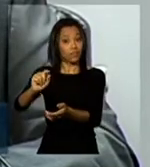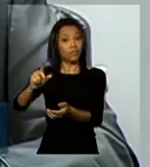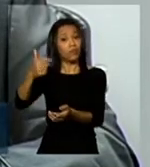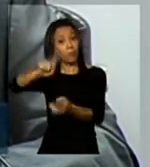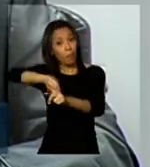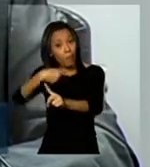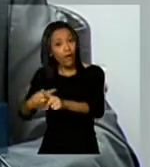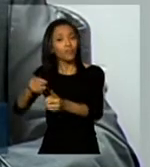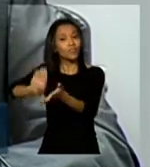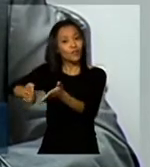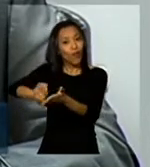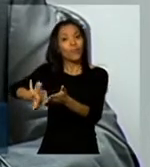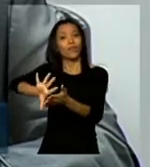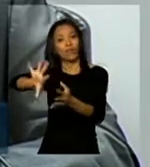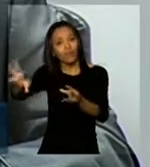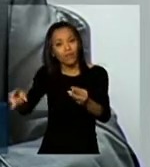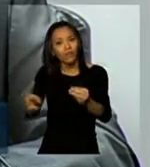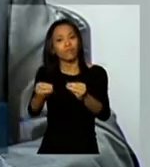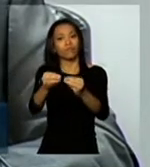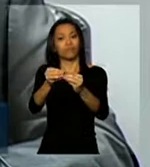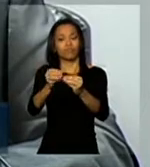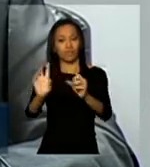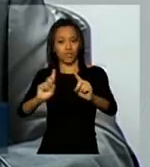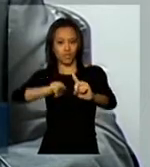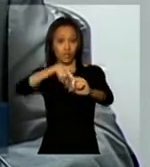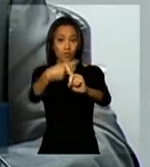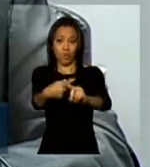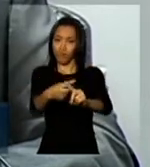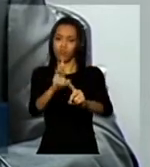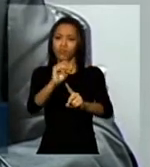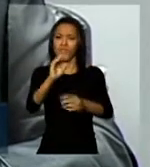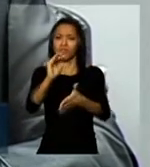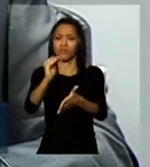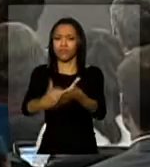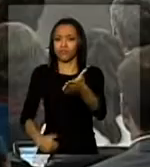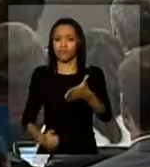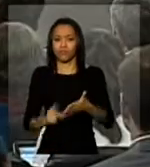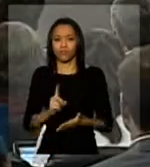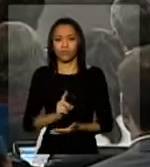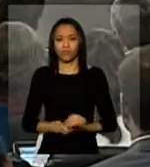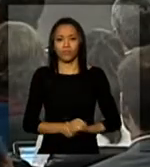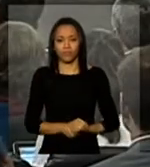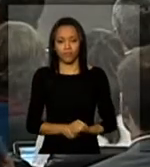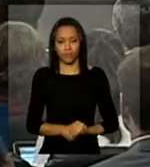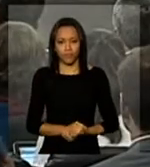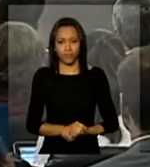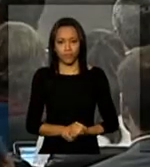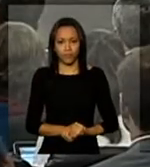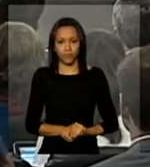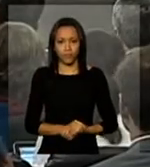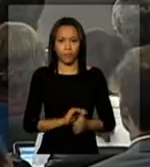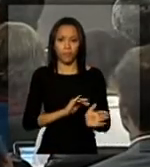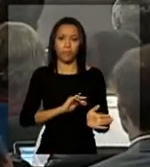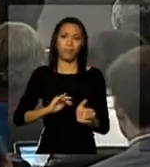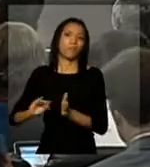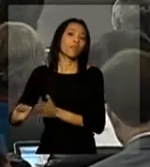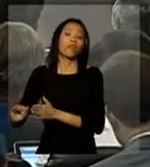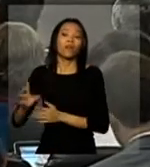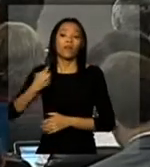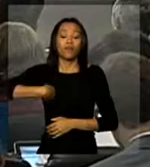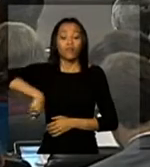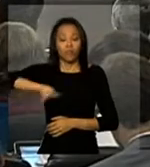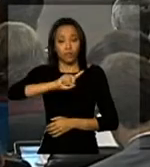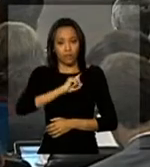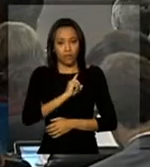certo? Então, será adicionado à meta e não será reduzido. Ok. É, nós estamos